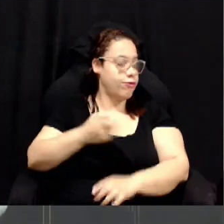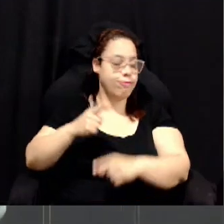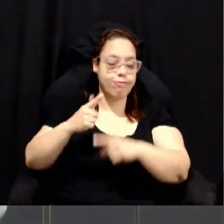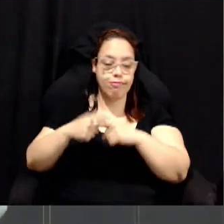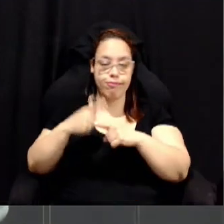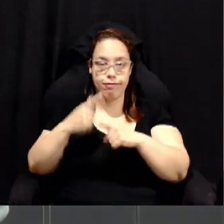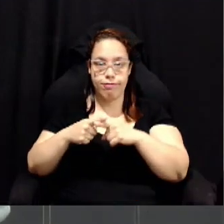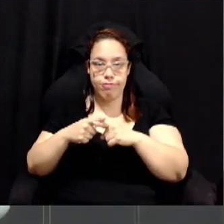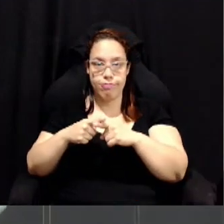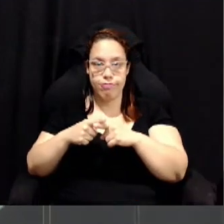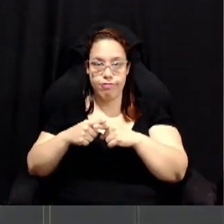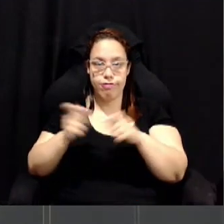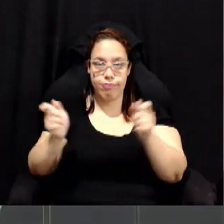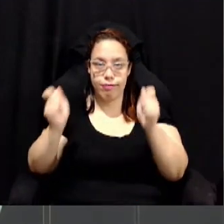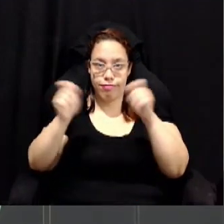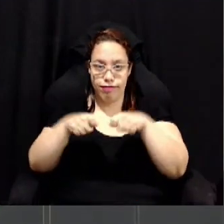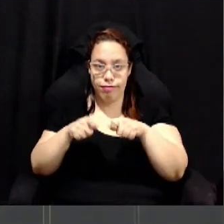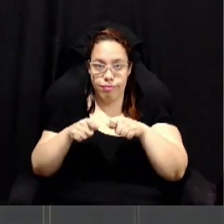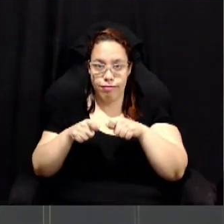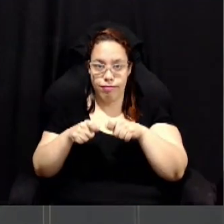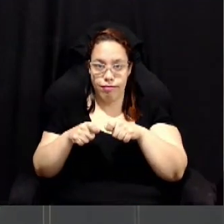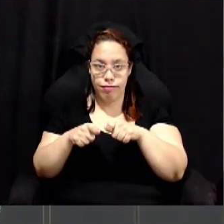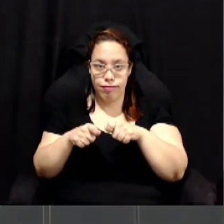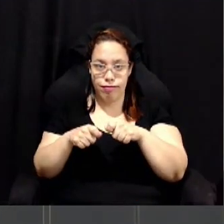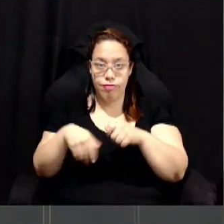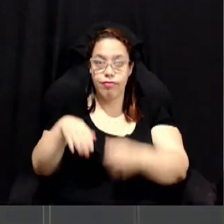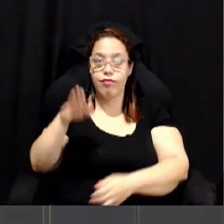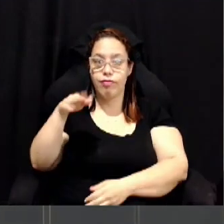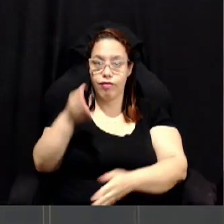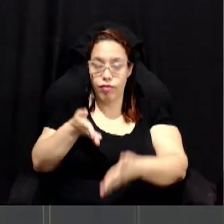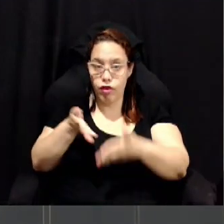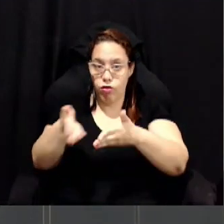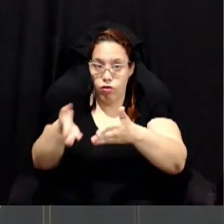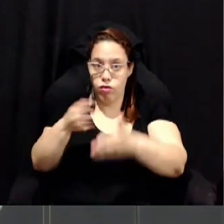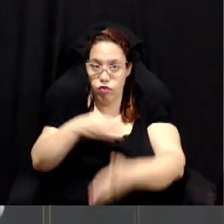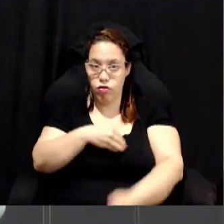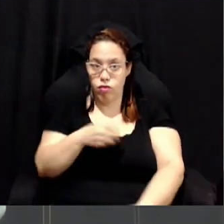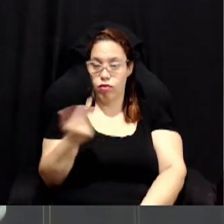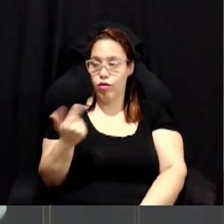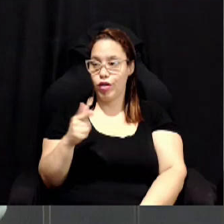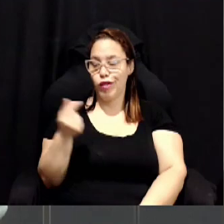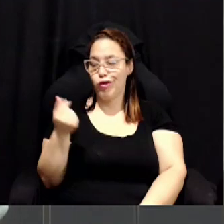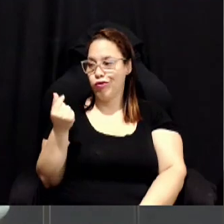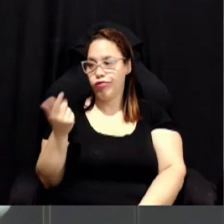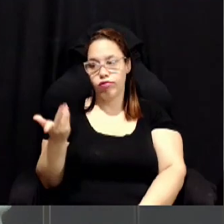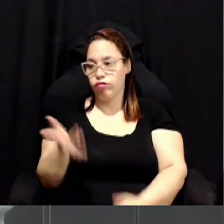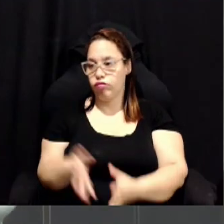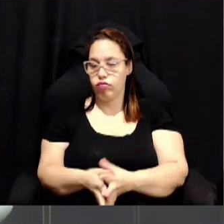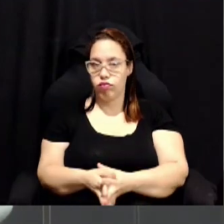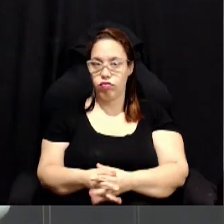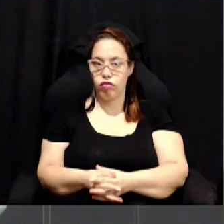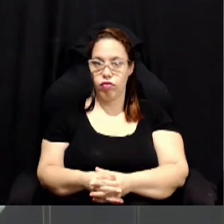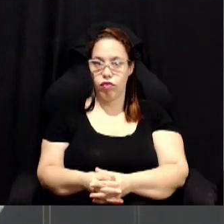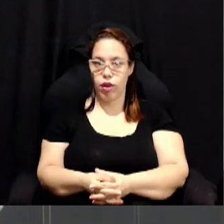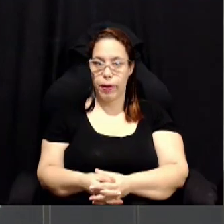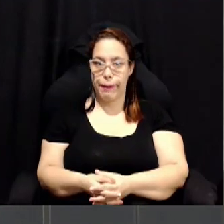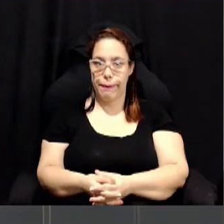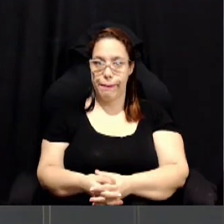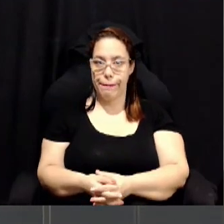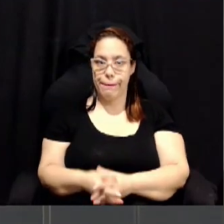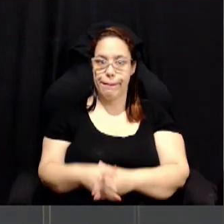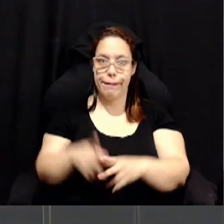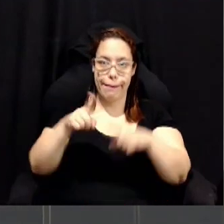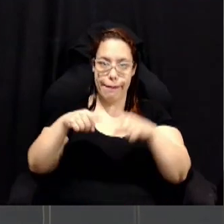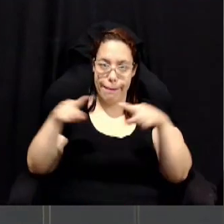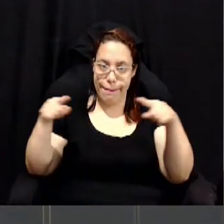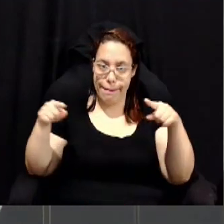do possível, claro que eu queria dar muito mais coisas para minha filha e eu não tenho condições, mas perto de milhões e milhares de